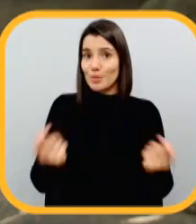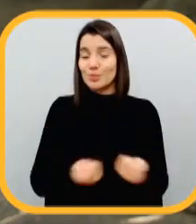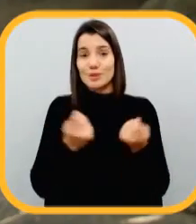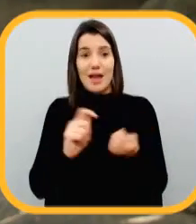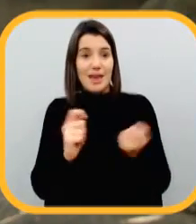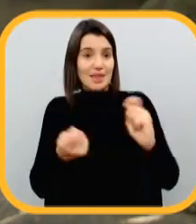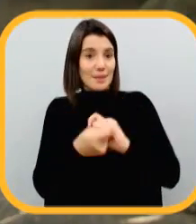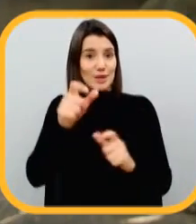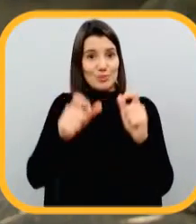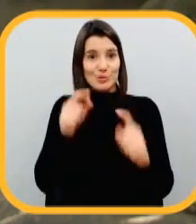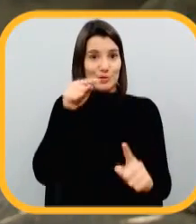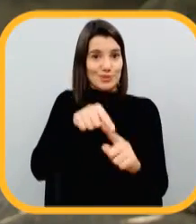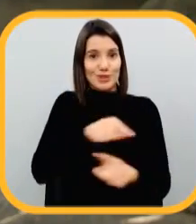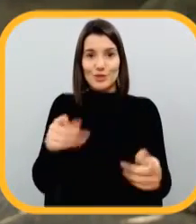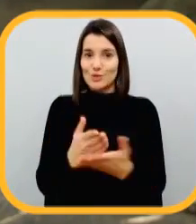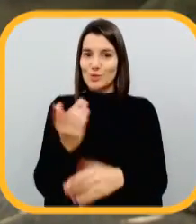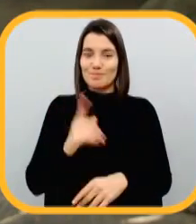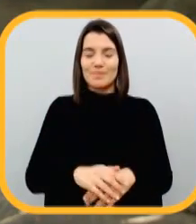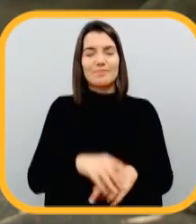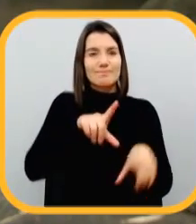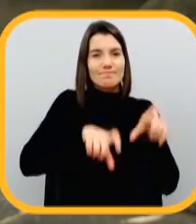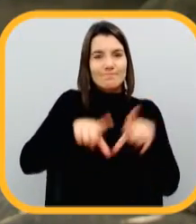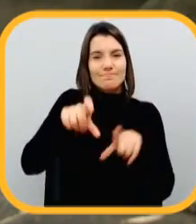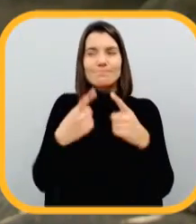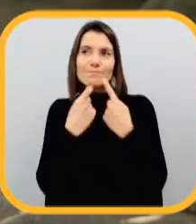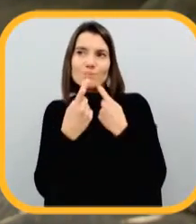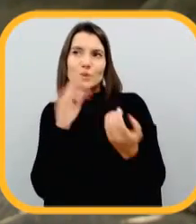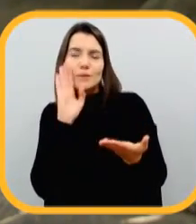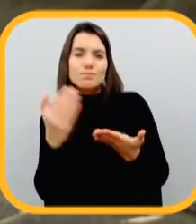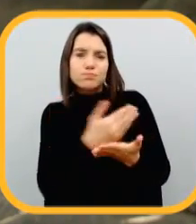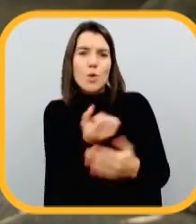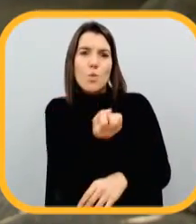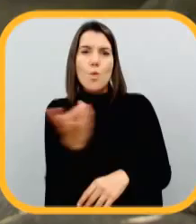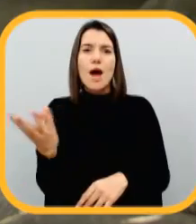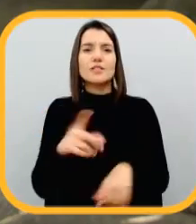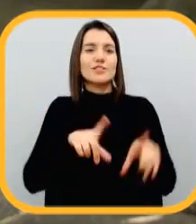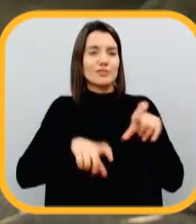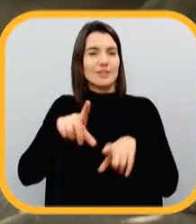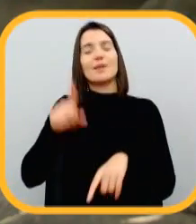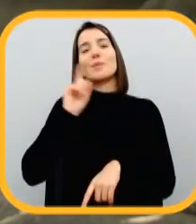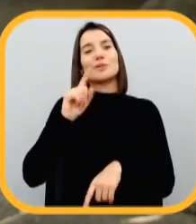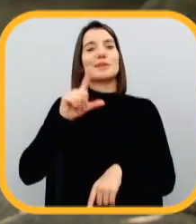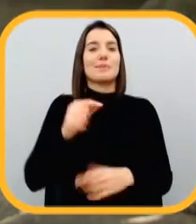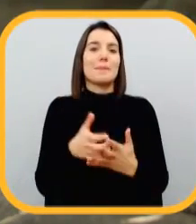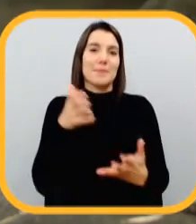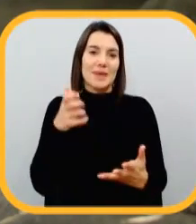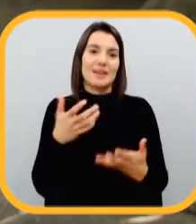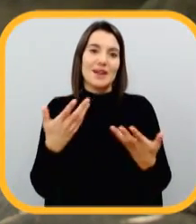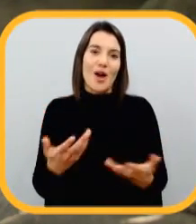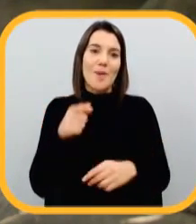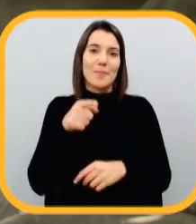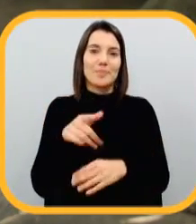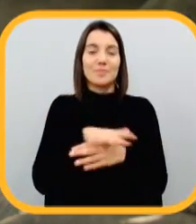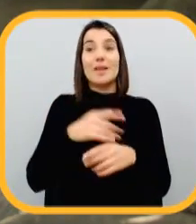psicologia que a publicidade se adapta ao público-alvo. Com sondagens e estudos quantitativos, Também a estatística ocupa um papel de